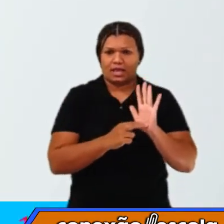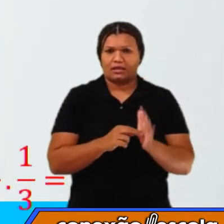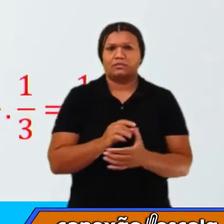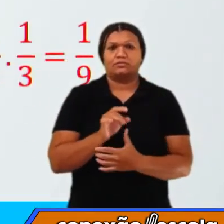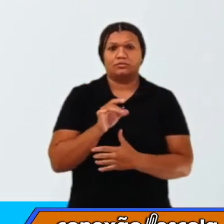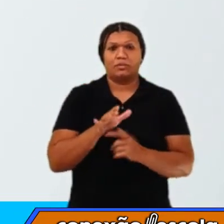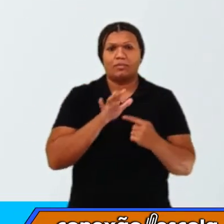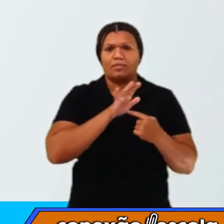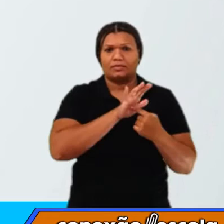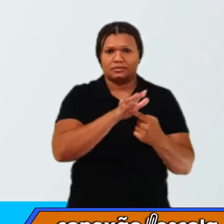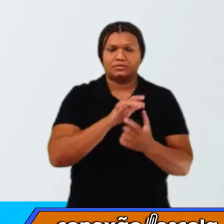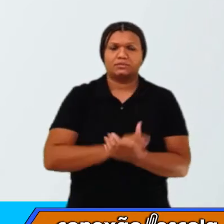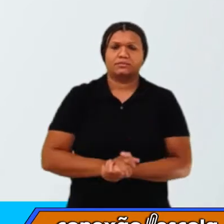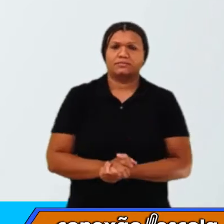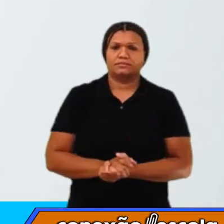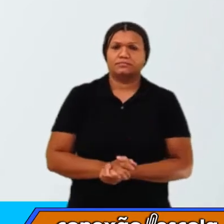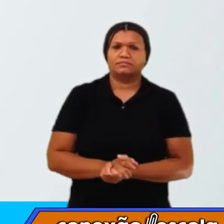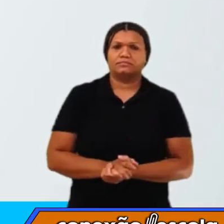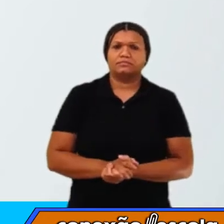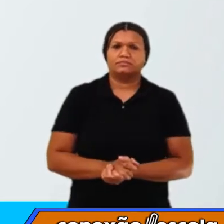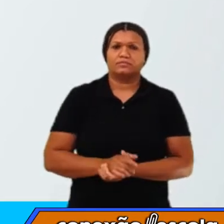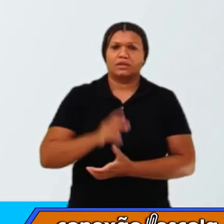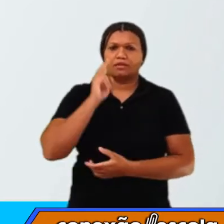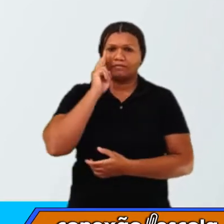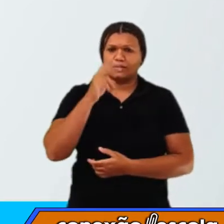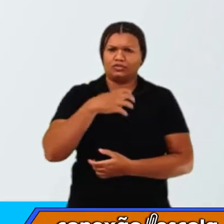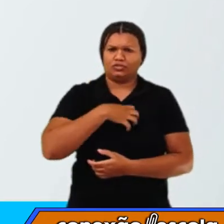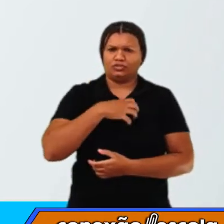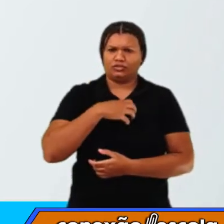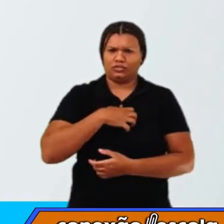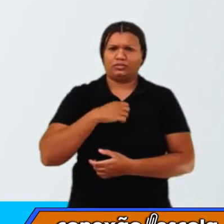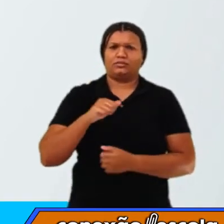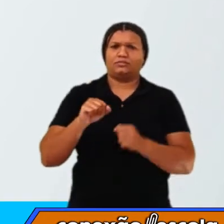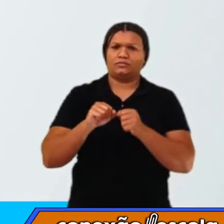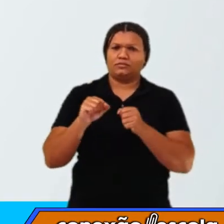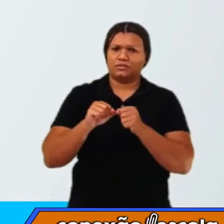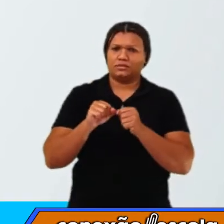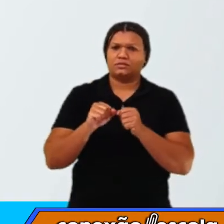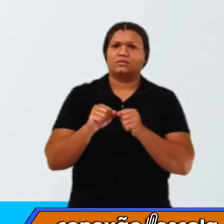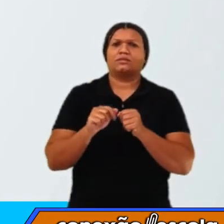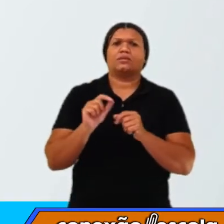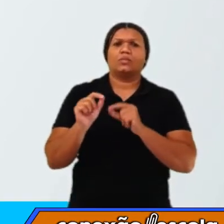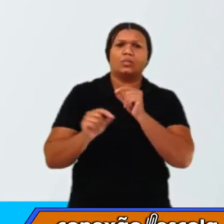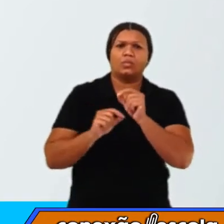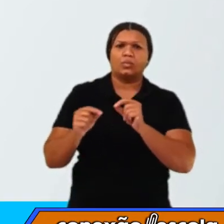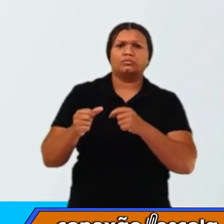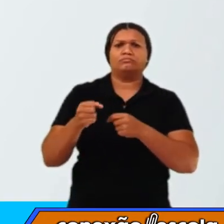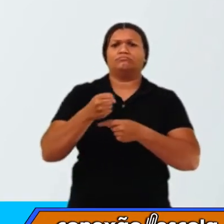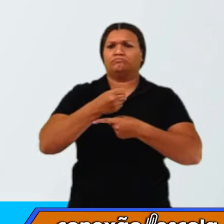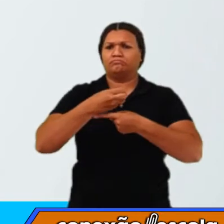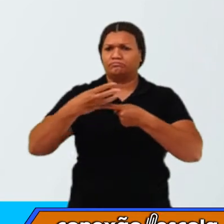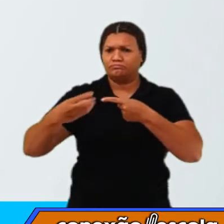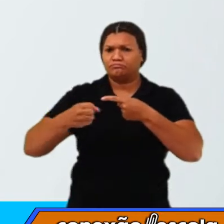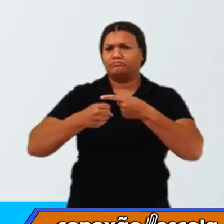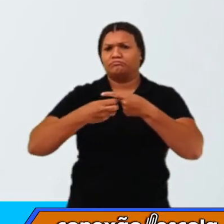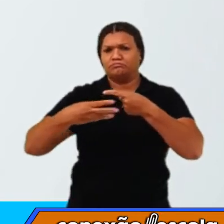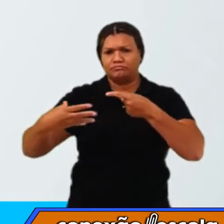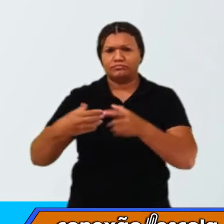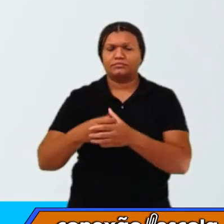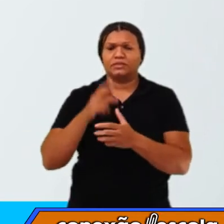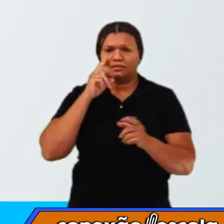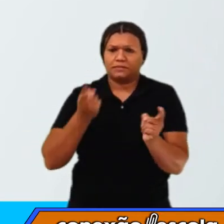eu não tô mostrando inverno Ó escreve na forma de fração o três agora eu vou inverter a base